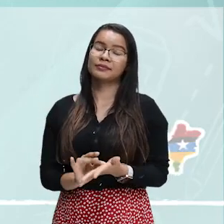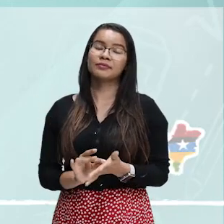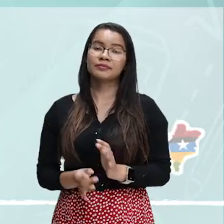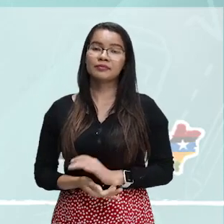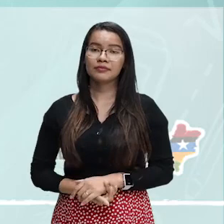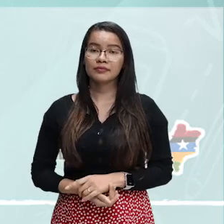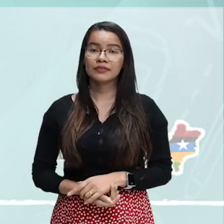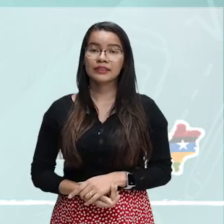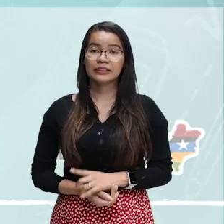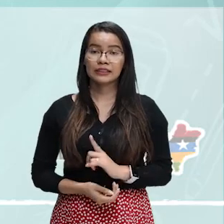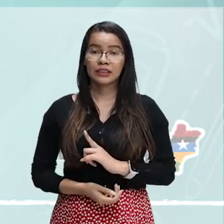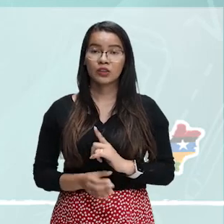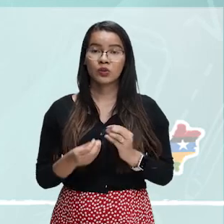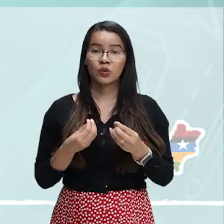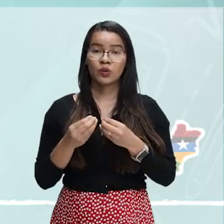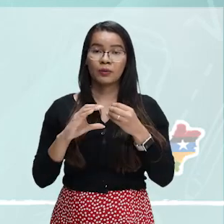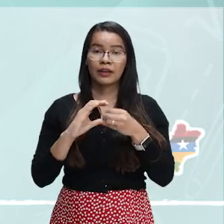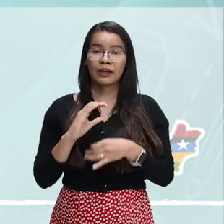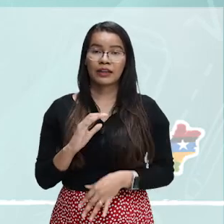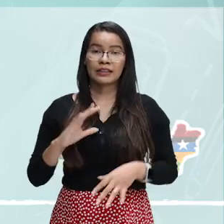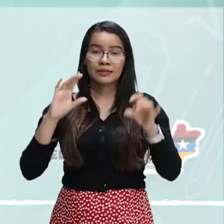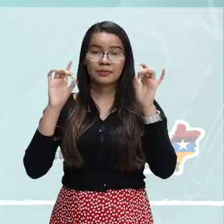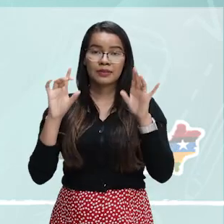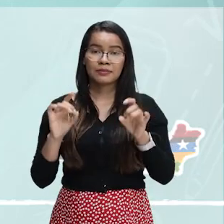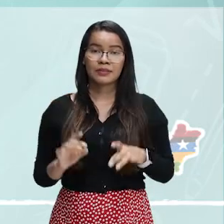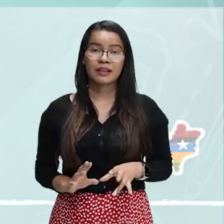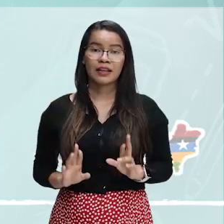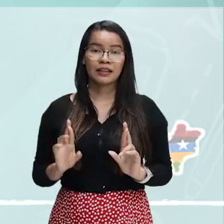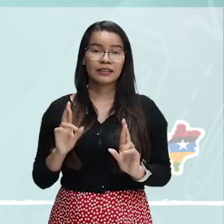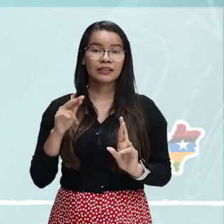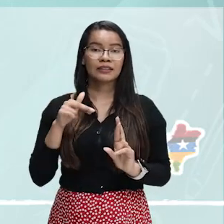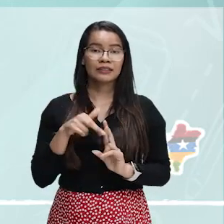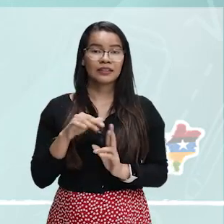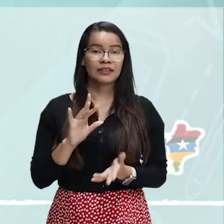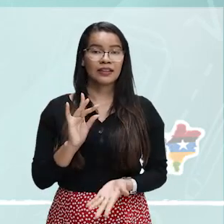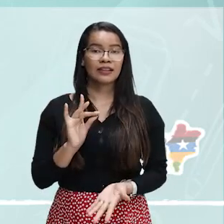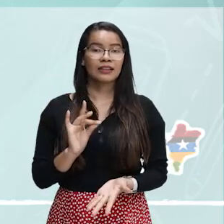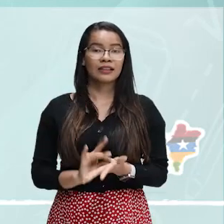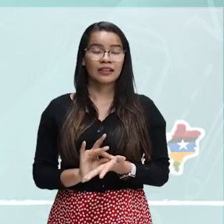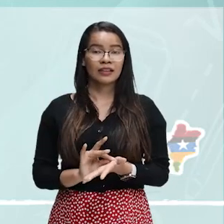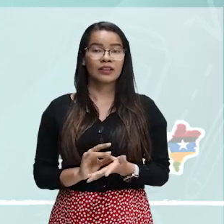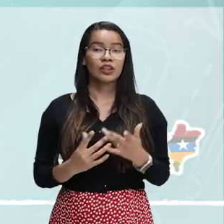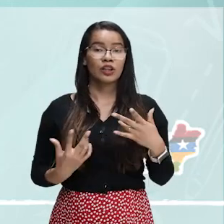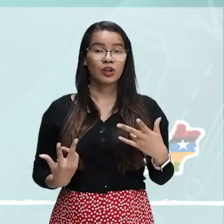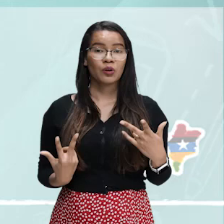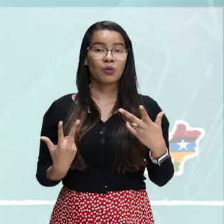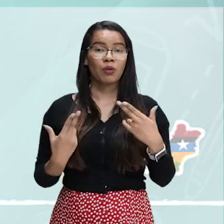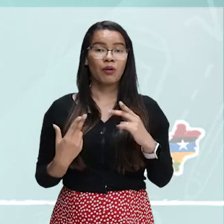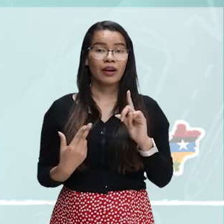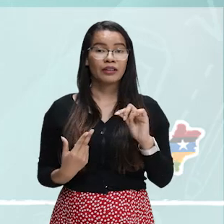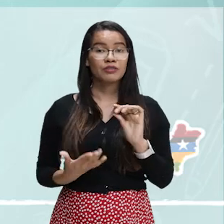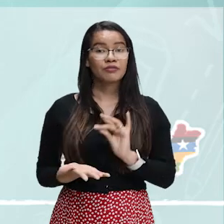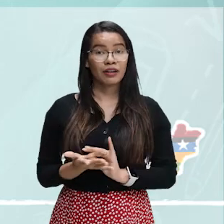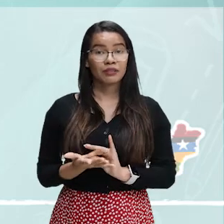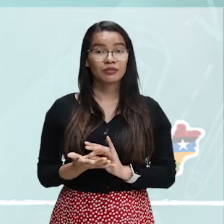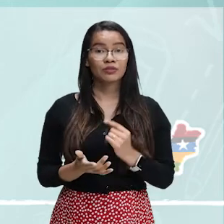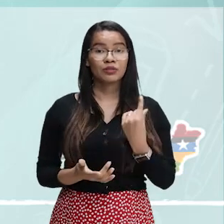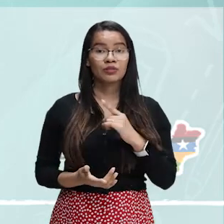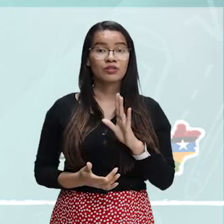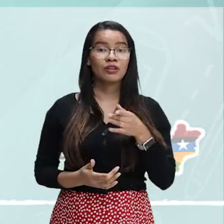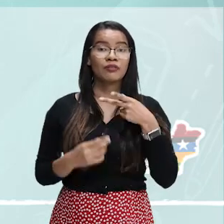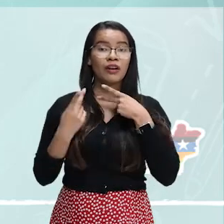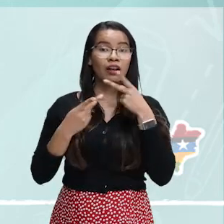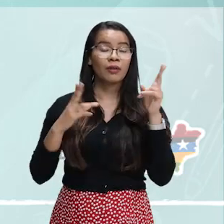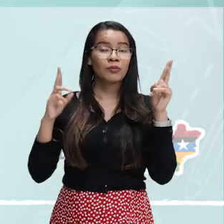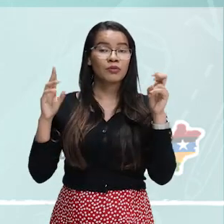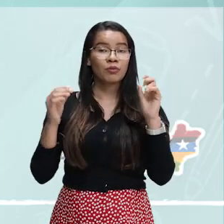Assis, tem como característica principal a retratação da realidade tal qual ela é, já falamos disso.